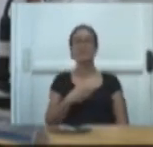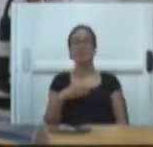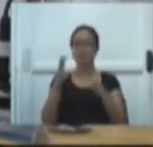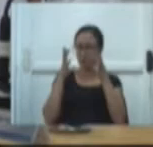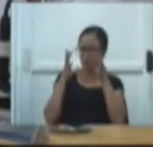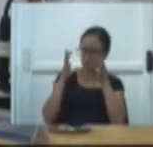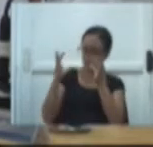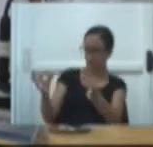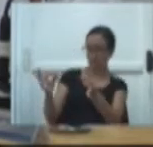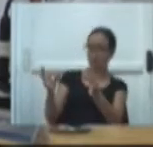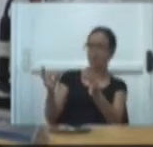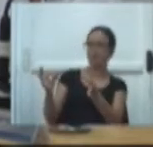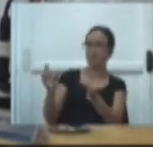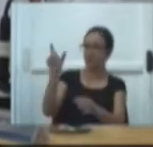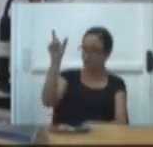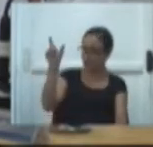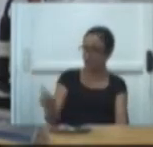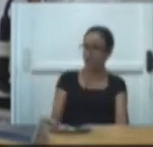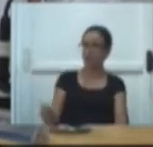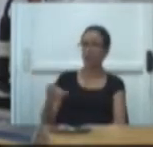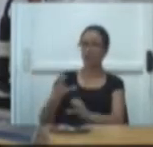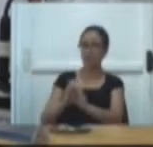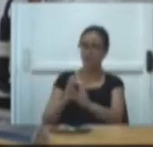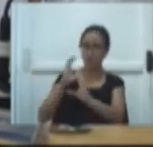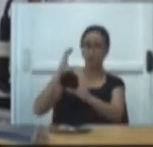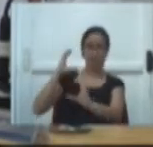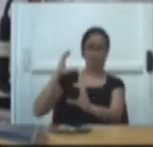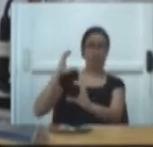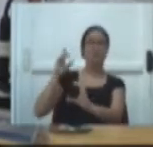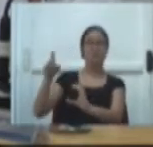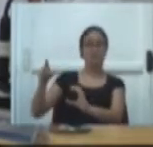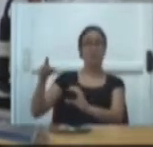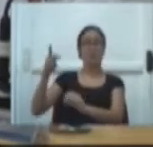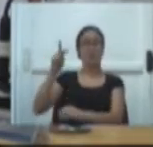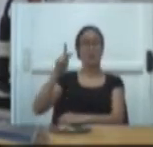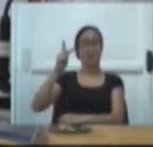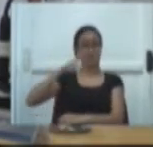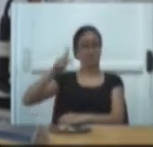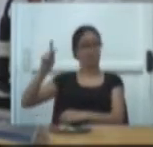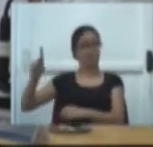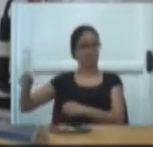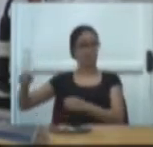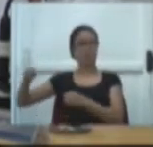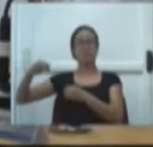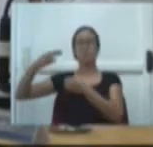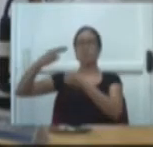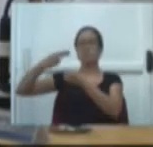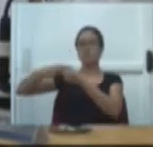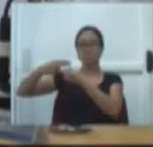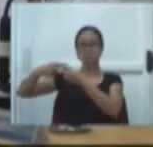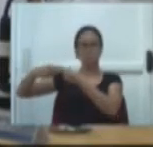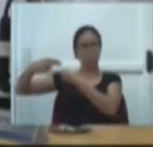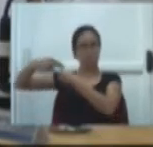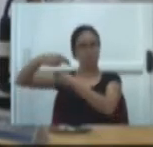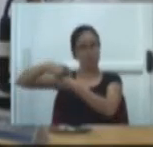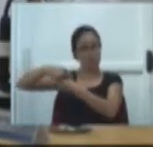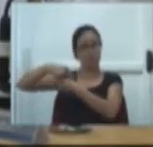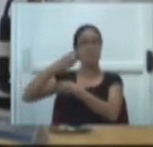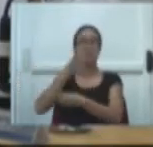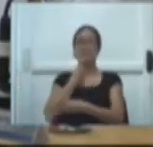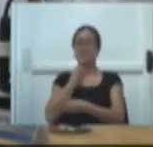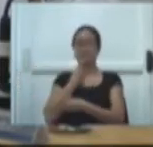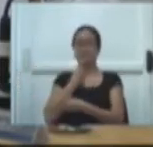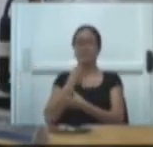atenção, porque você é engenheiro da Unicamp, doutor, fez doutorado em Londres,